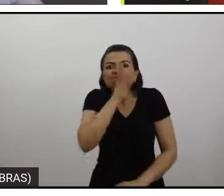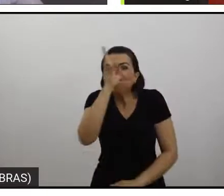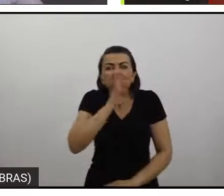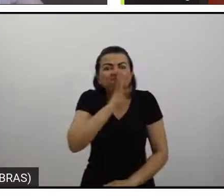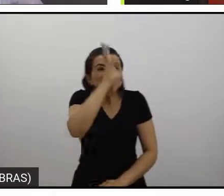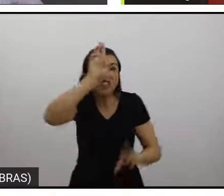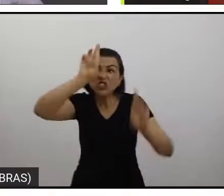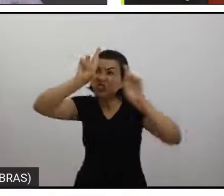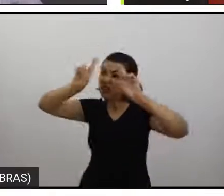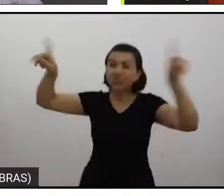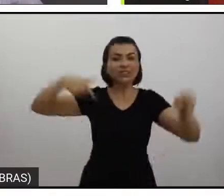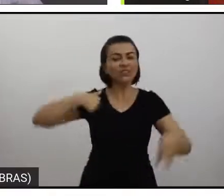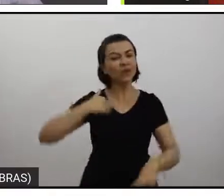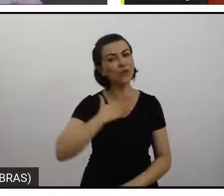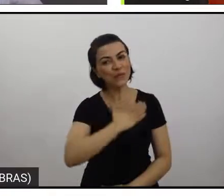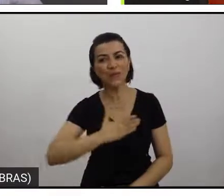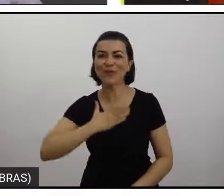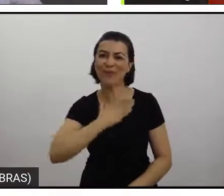acho que é importante.